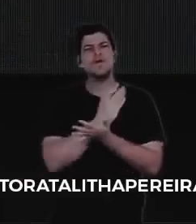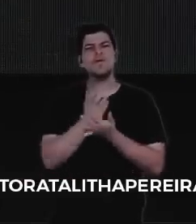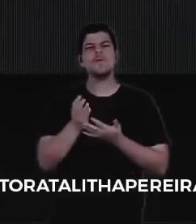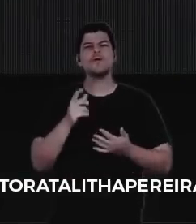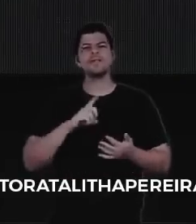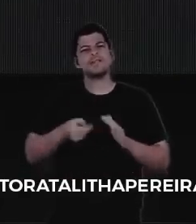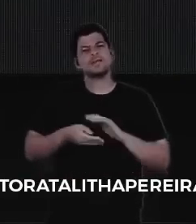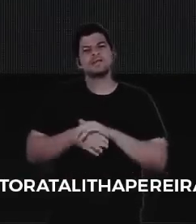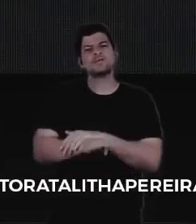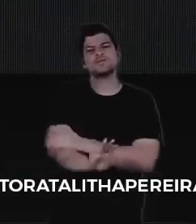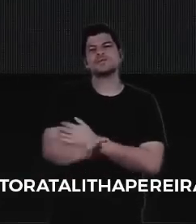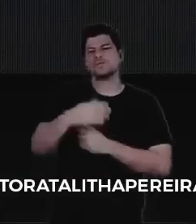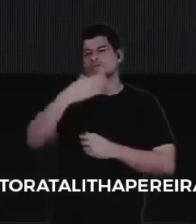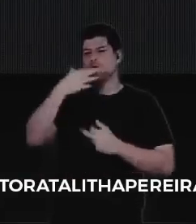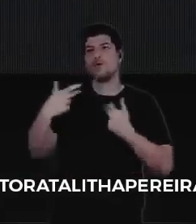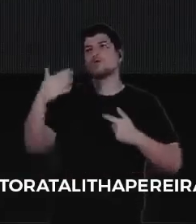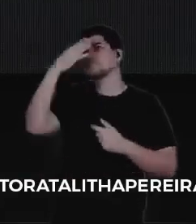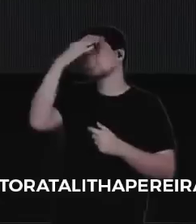Thalita tem.